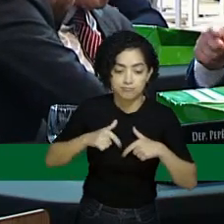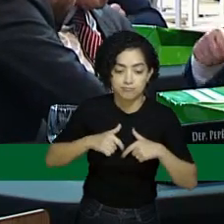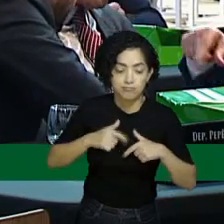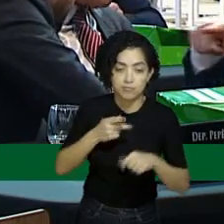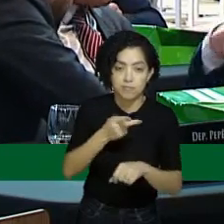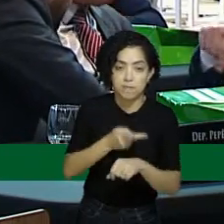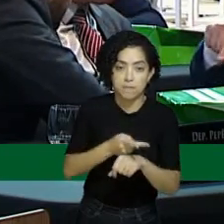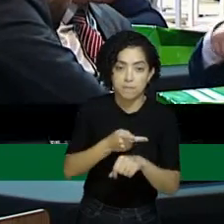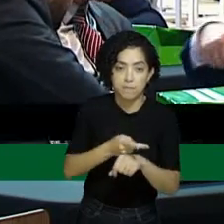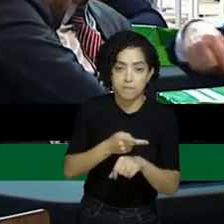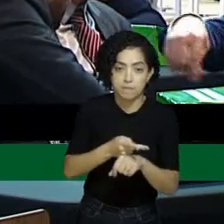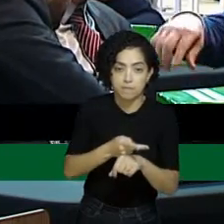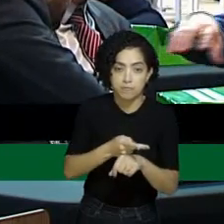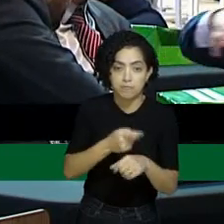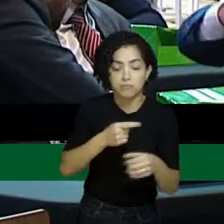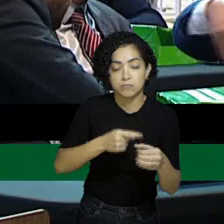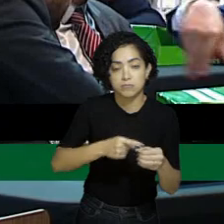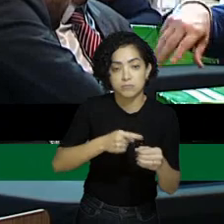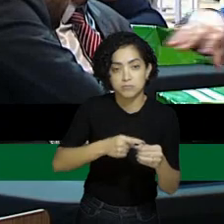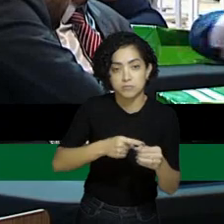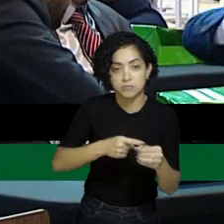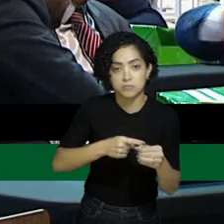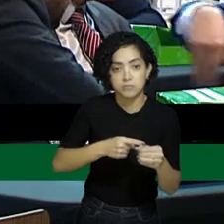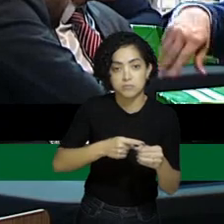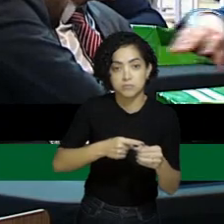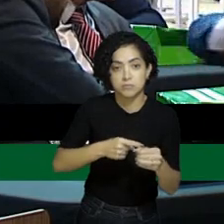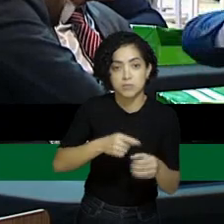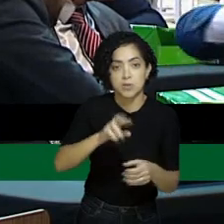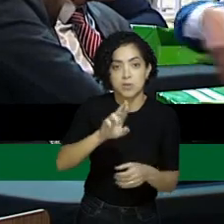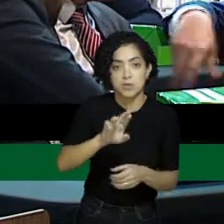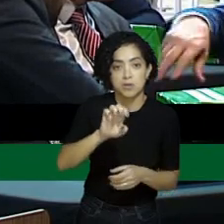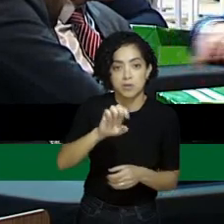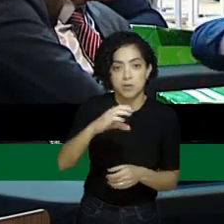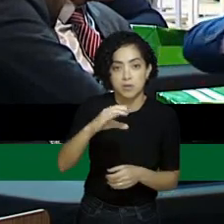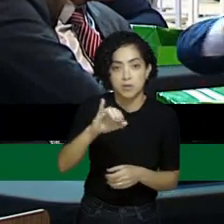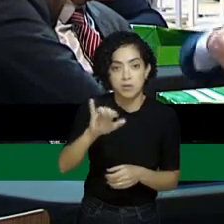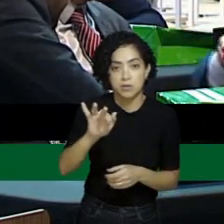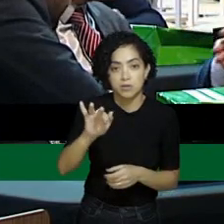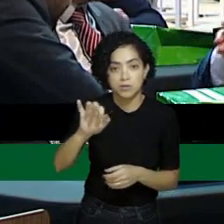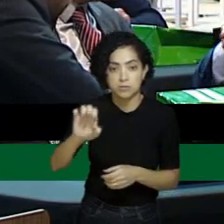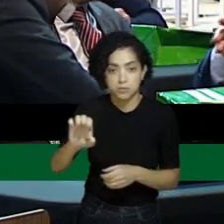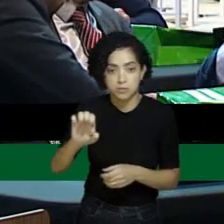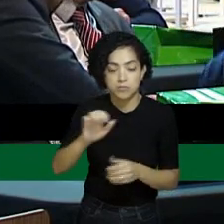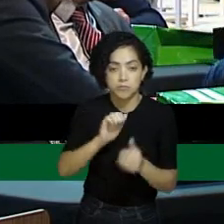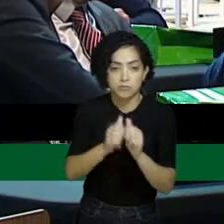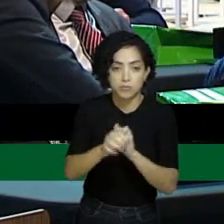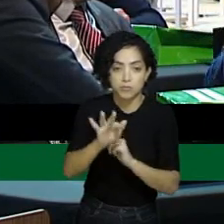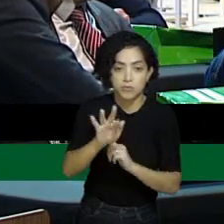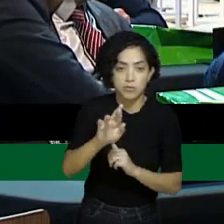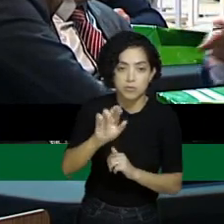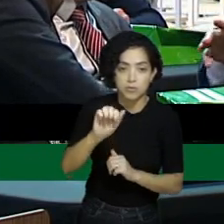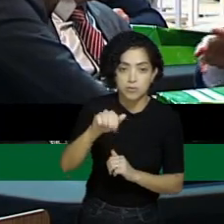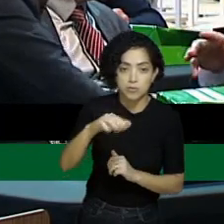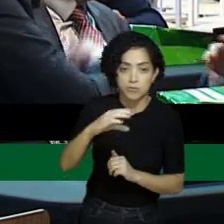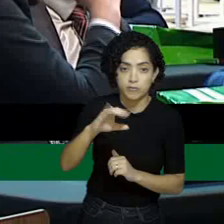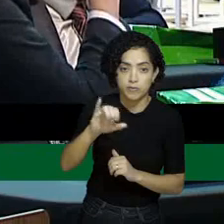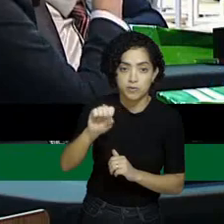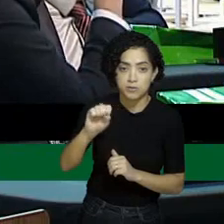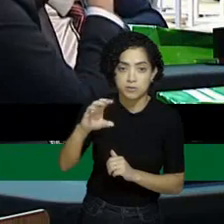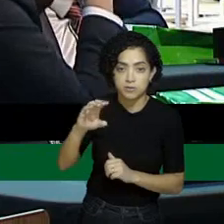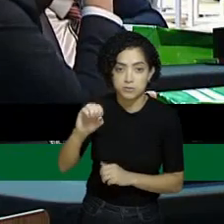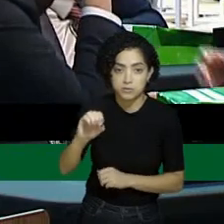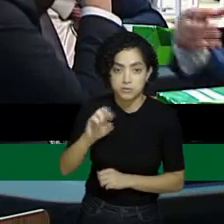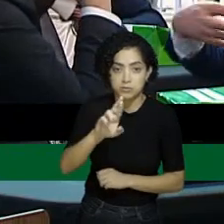que houve no campeonato na cidade de Recife, e estão aqui os atletas Francisco, Nicolas, o Rafael, o Vicenzo, o